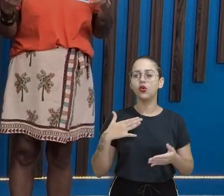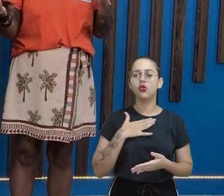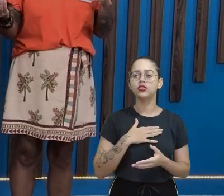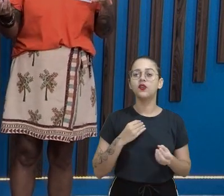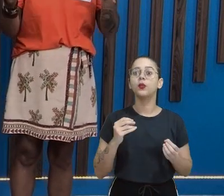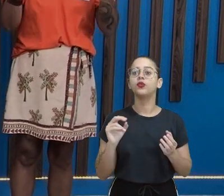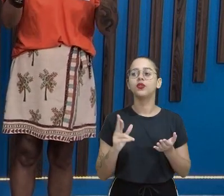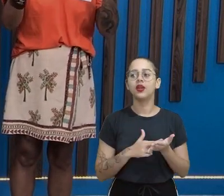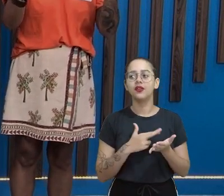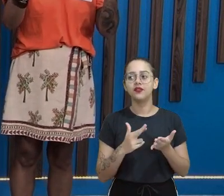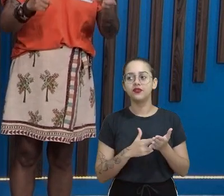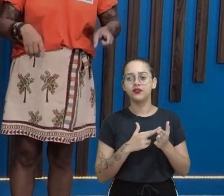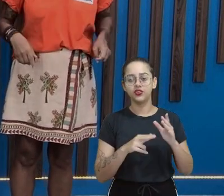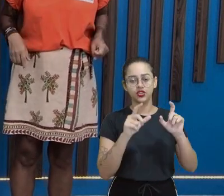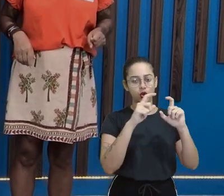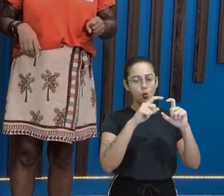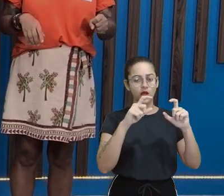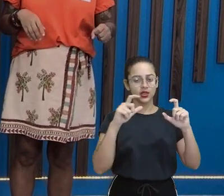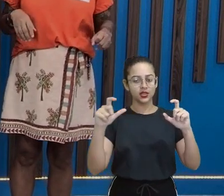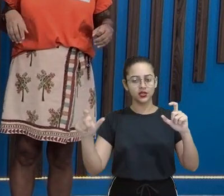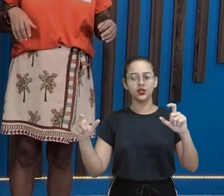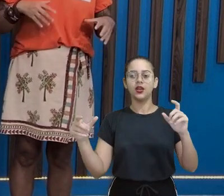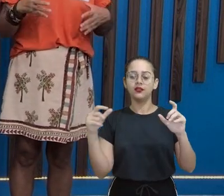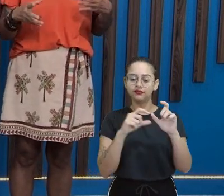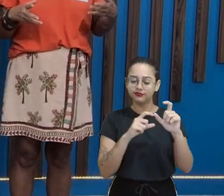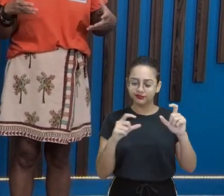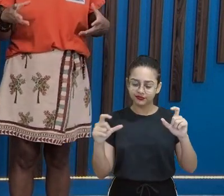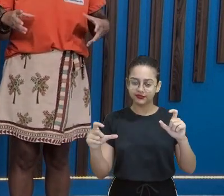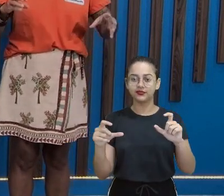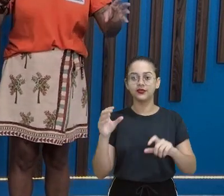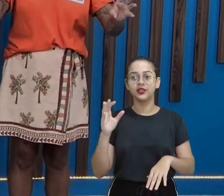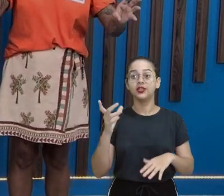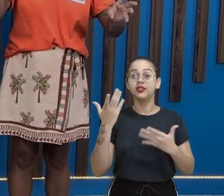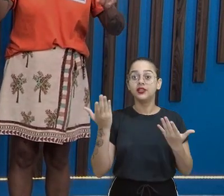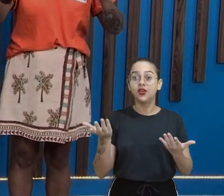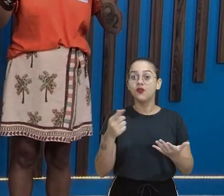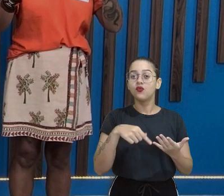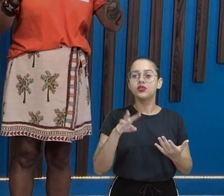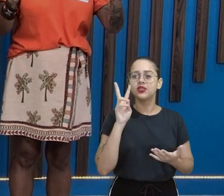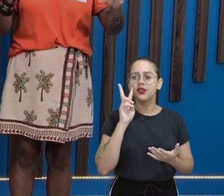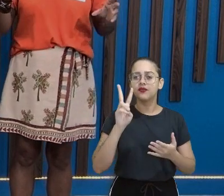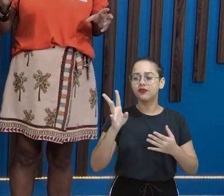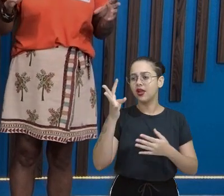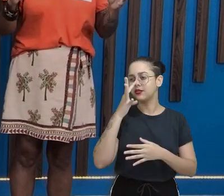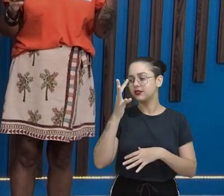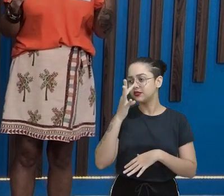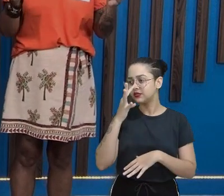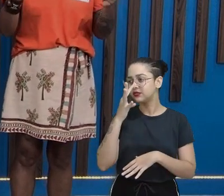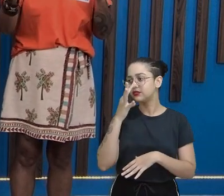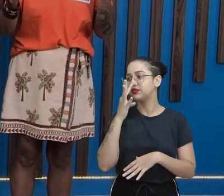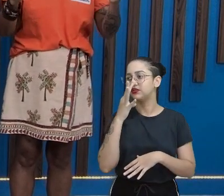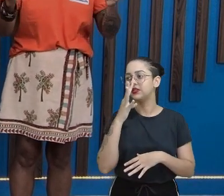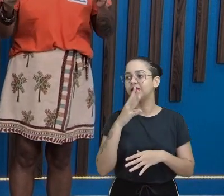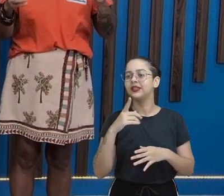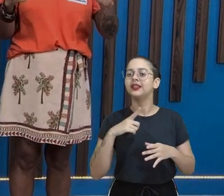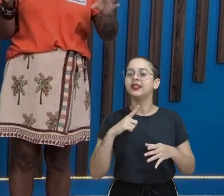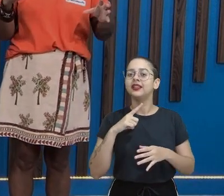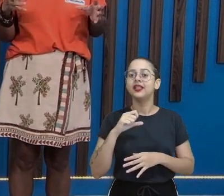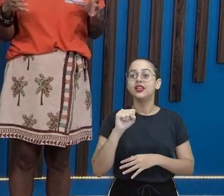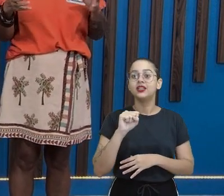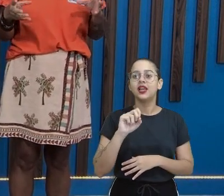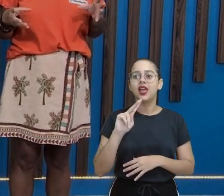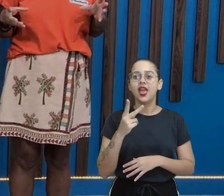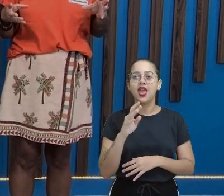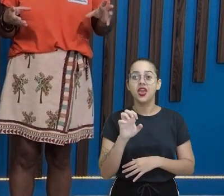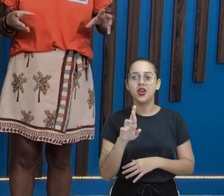revista em quadrinhos. Ainda gosto. E vocês talvez vejam muitos desenhos animados ou filmes e tal, que colocam super-heróis, né? A gente trouxe até